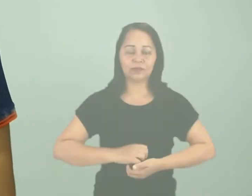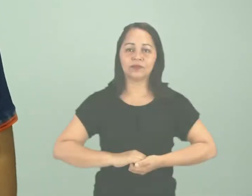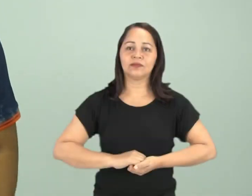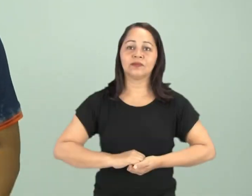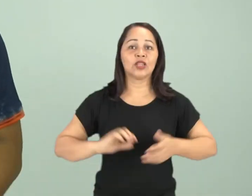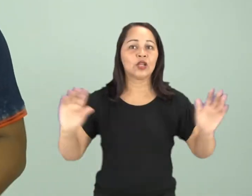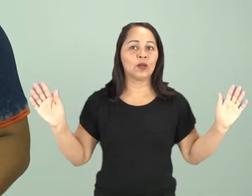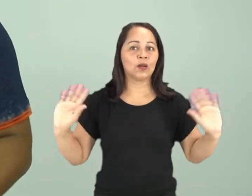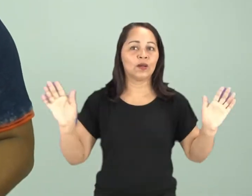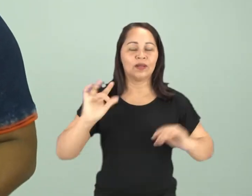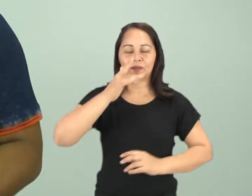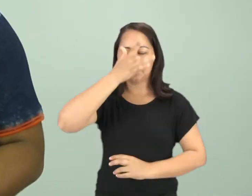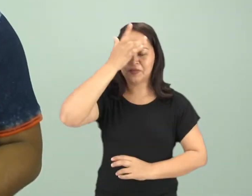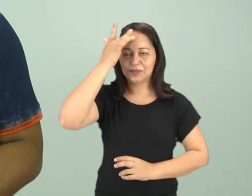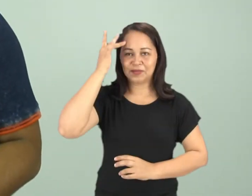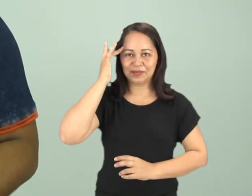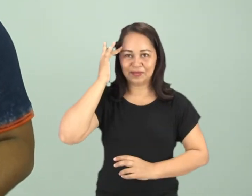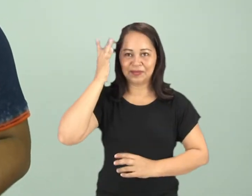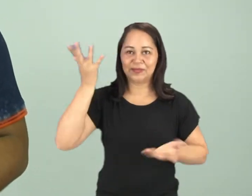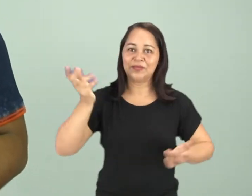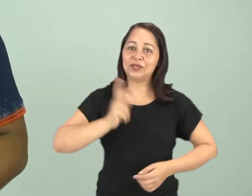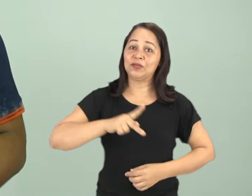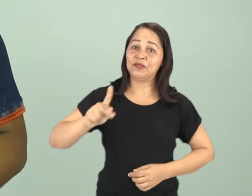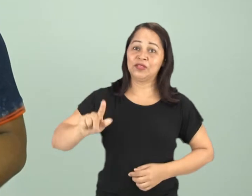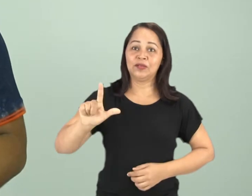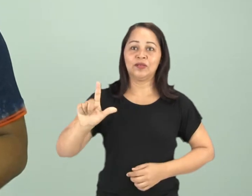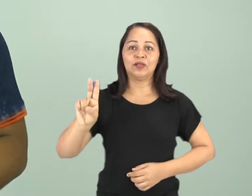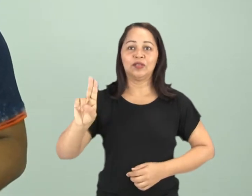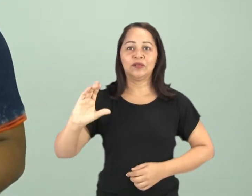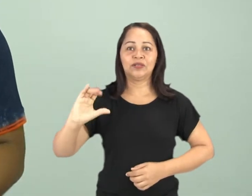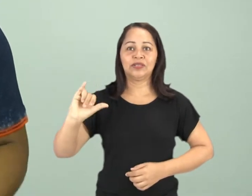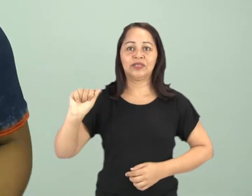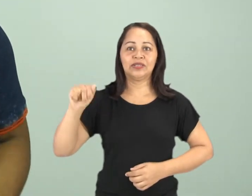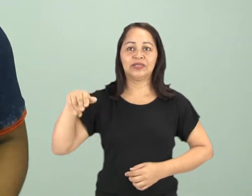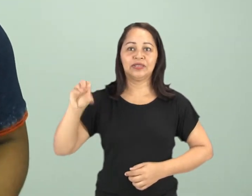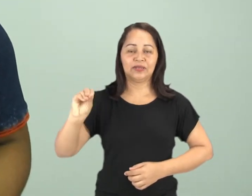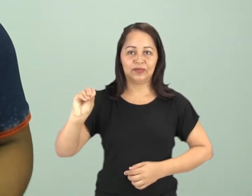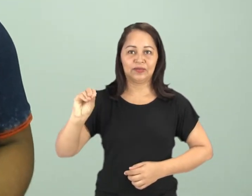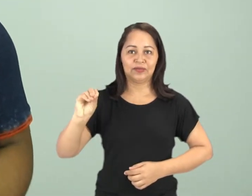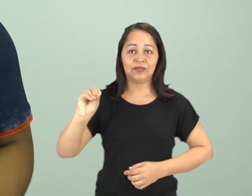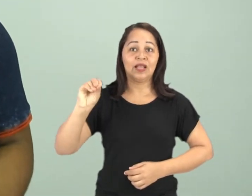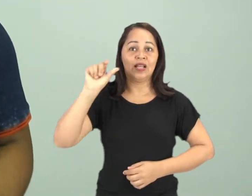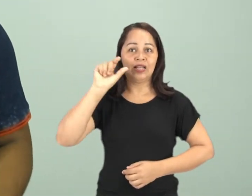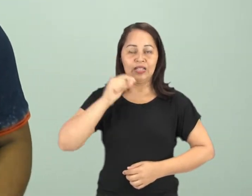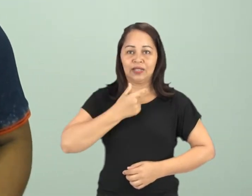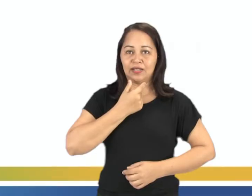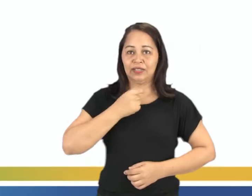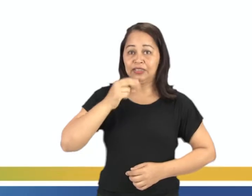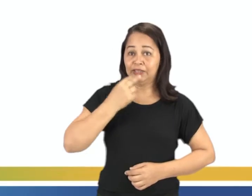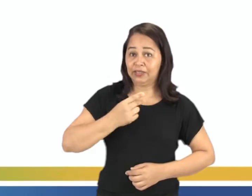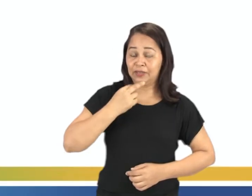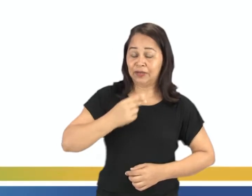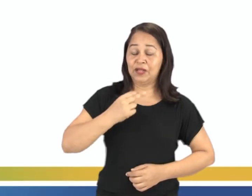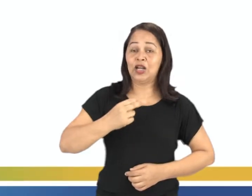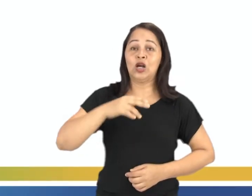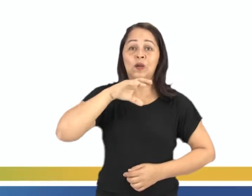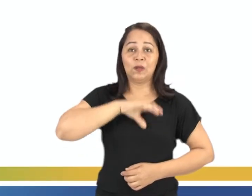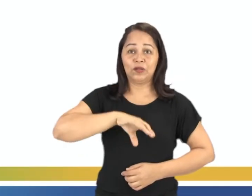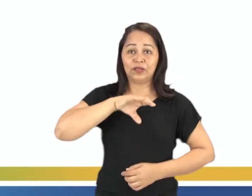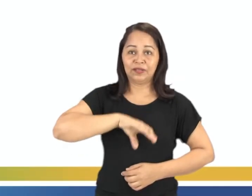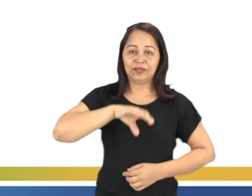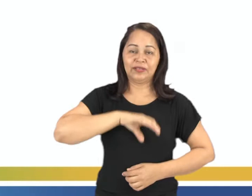Olá pessoal, eu sou o professor Luciano, de língua portuguesa, e hoje nós vamos falar um pouco sobre o gênero